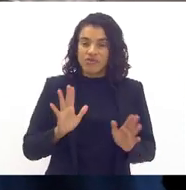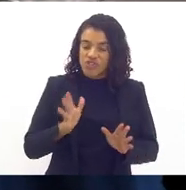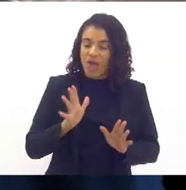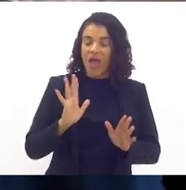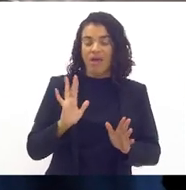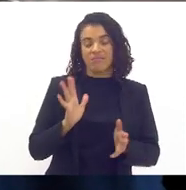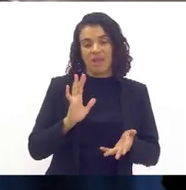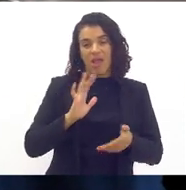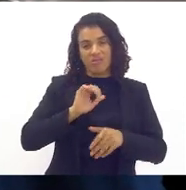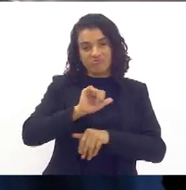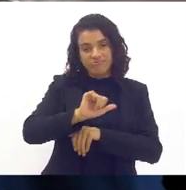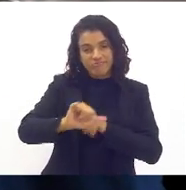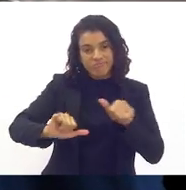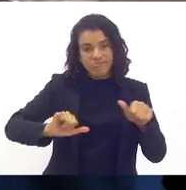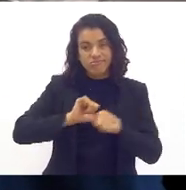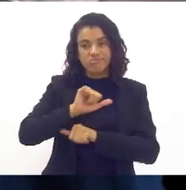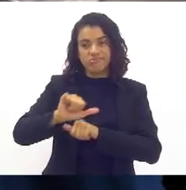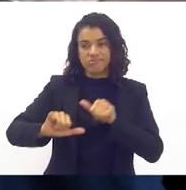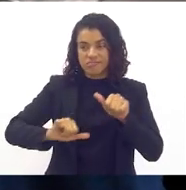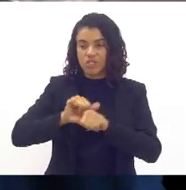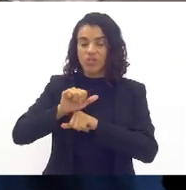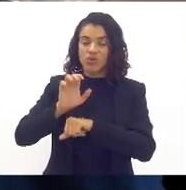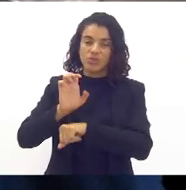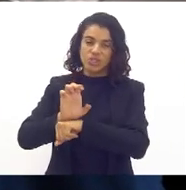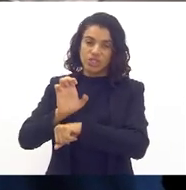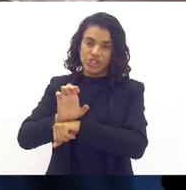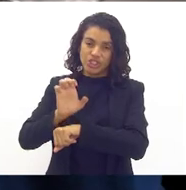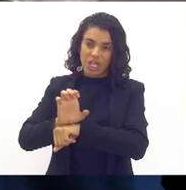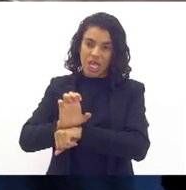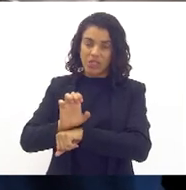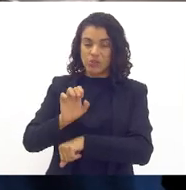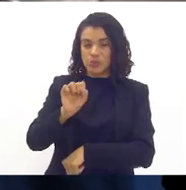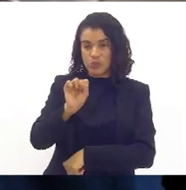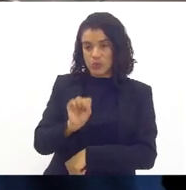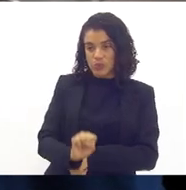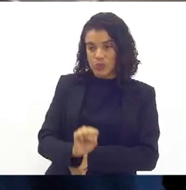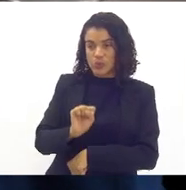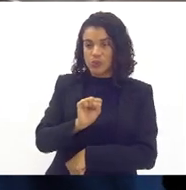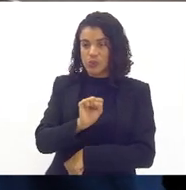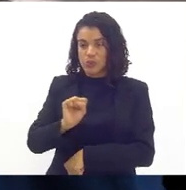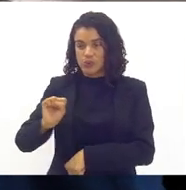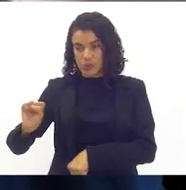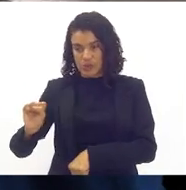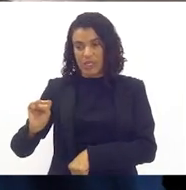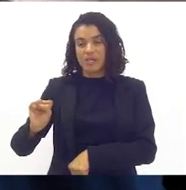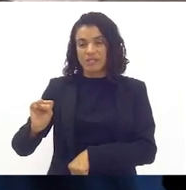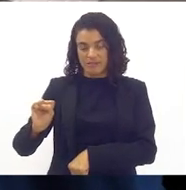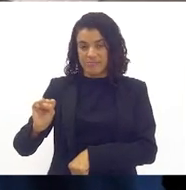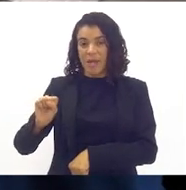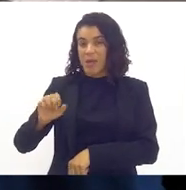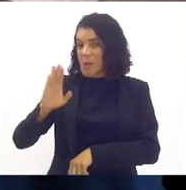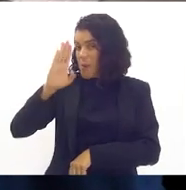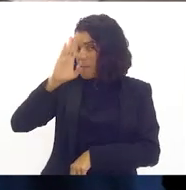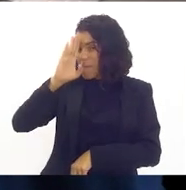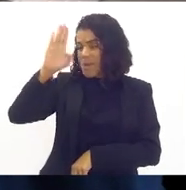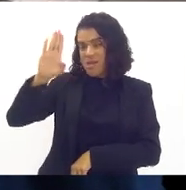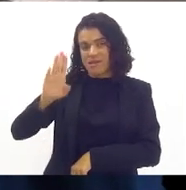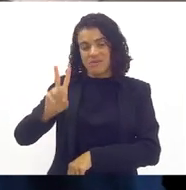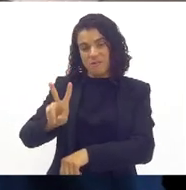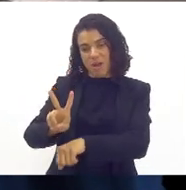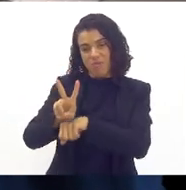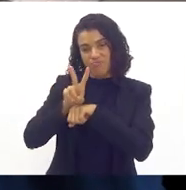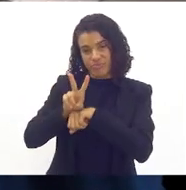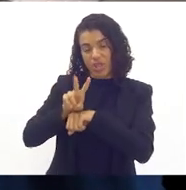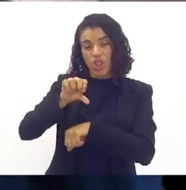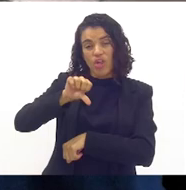parcialmente com todos os estados do Sul-Sudeste, que são os tomadores de empréstimo da União,